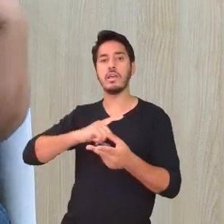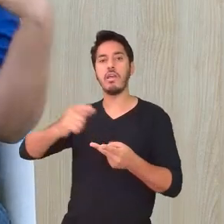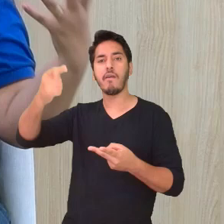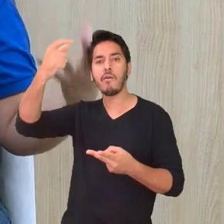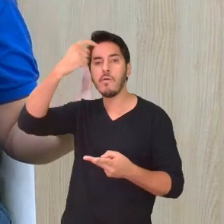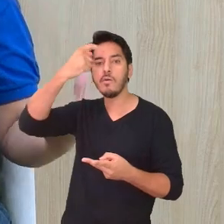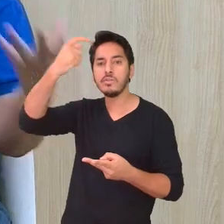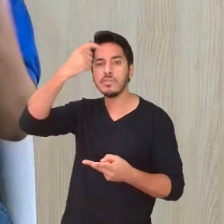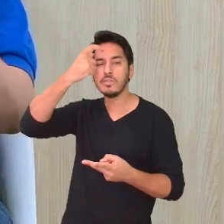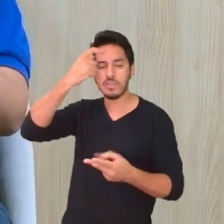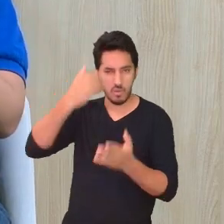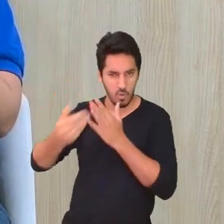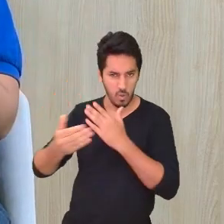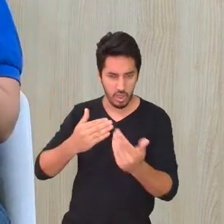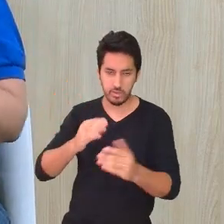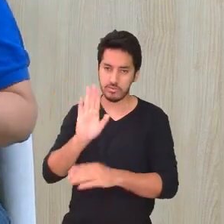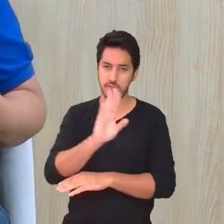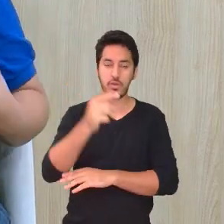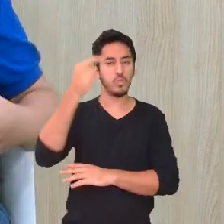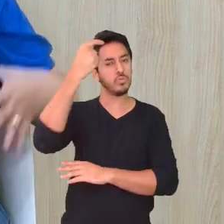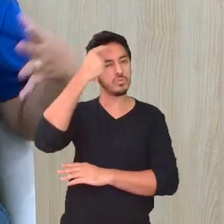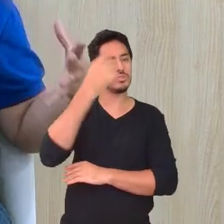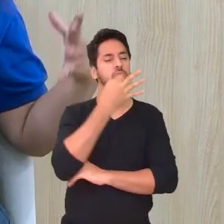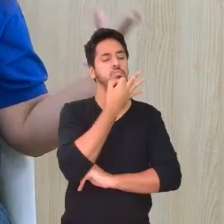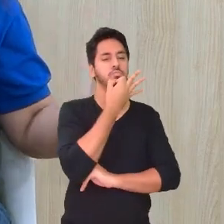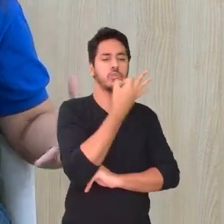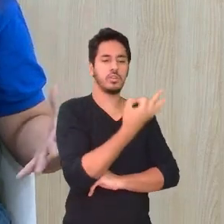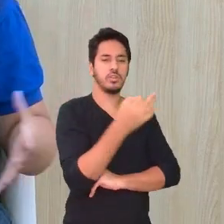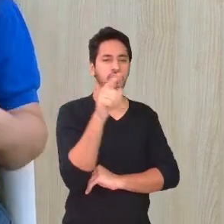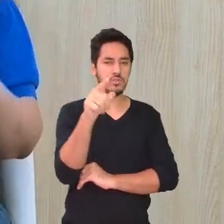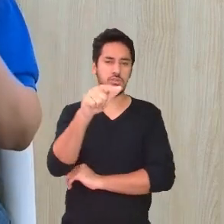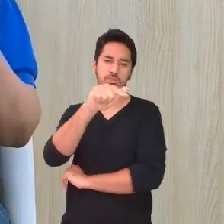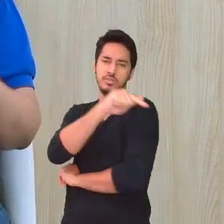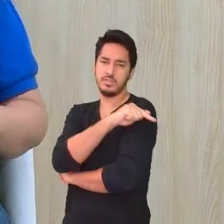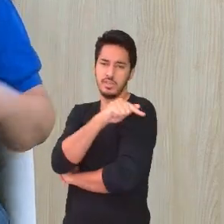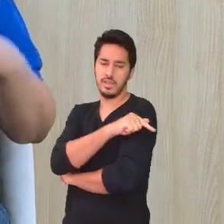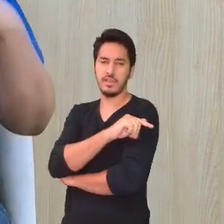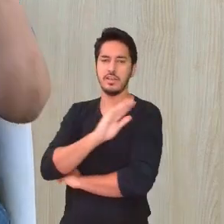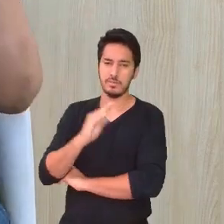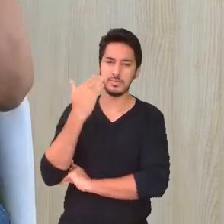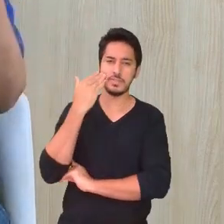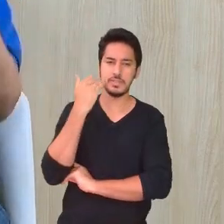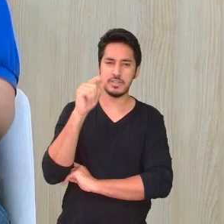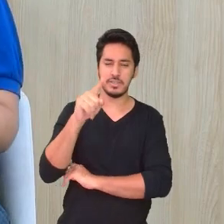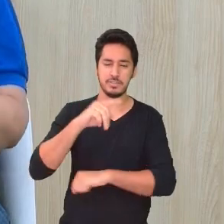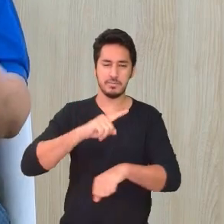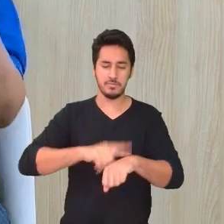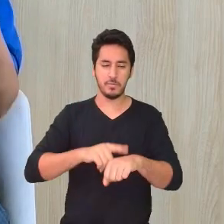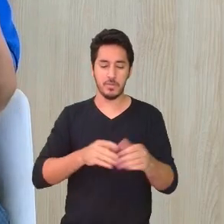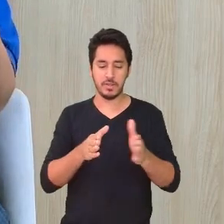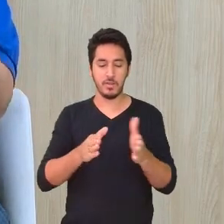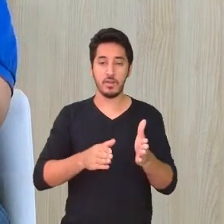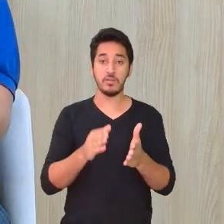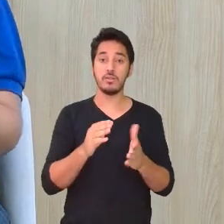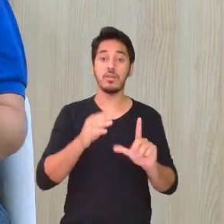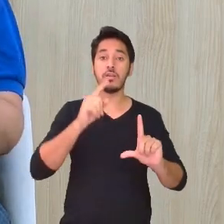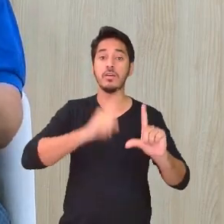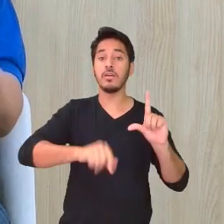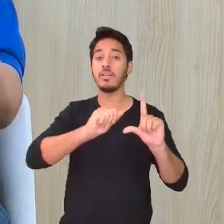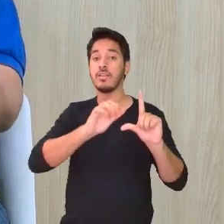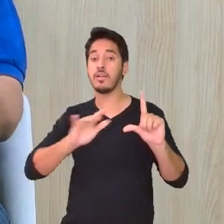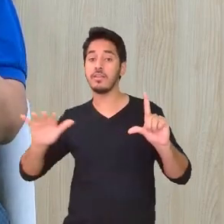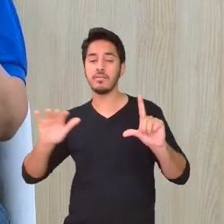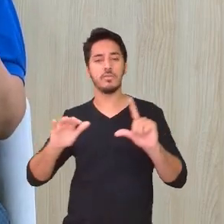não é qualquer consciência, é uma consciência crítica, tá certo? Sexto, sétimo ano. Vocês aí que estão nesse processo de letramento, tá?